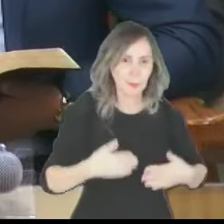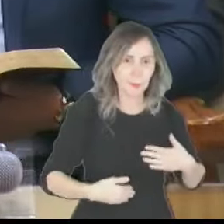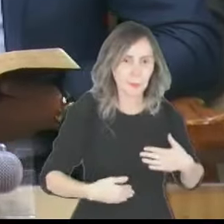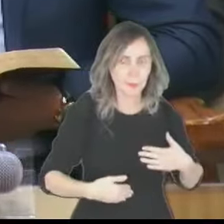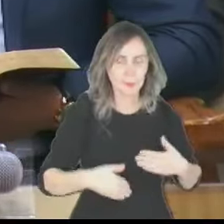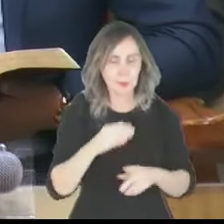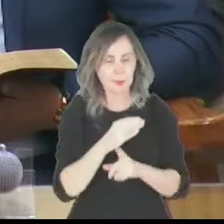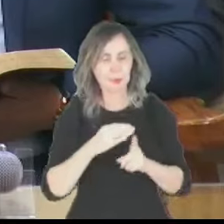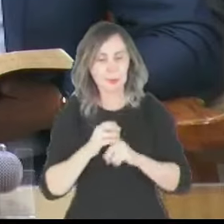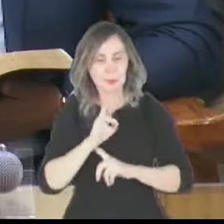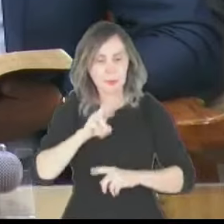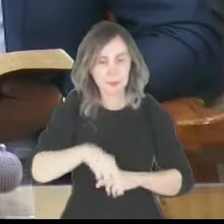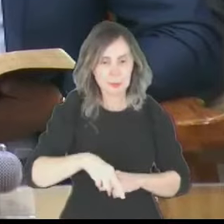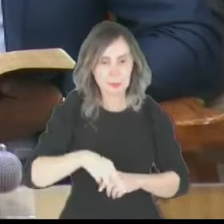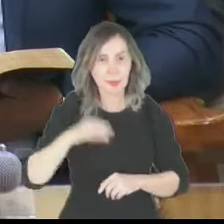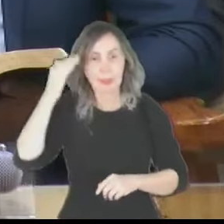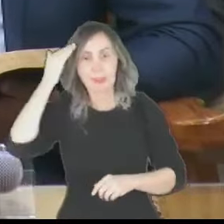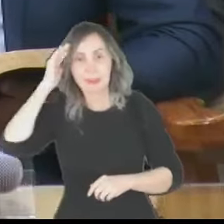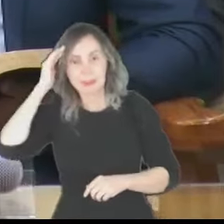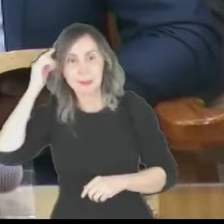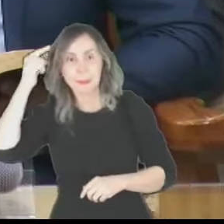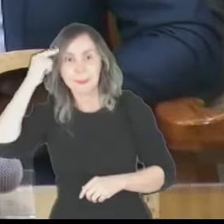racional E entendimento